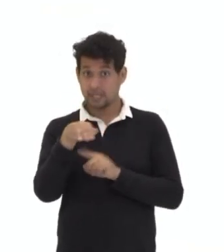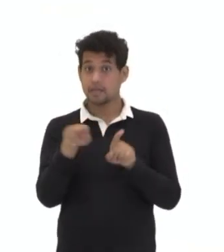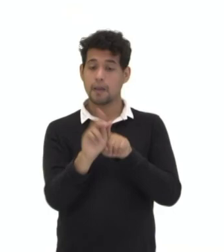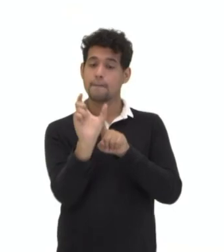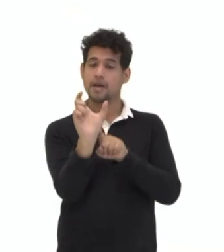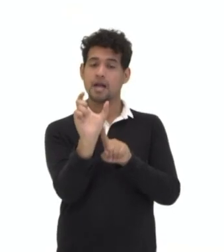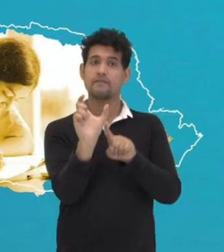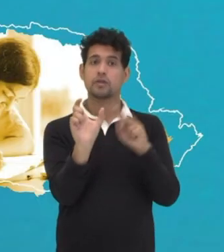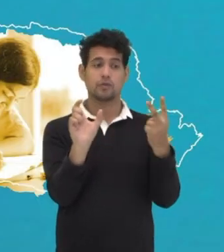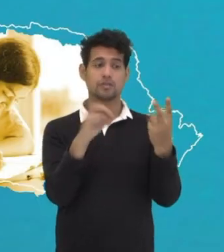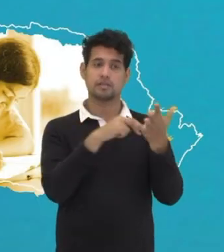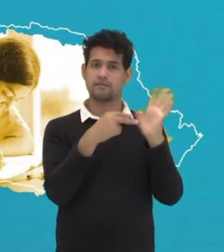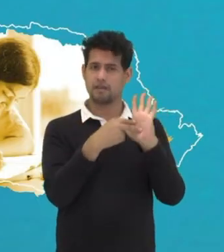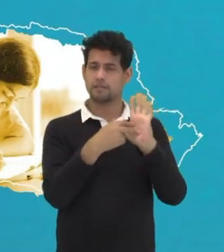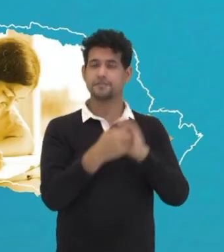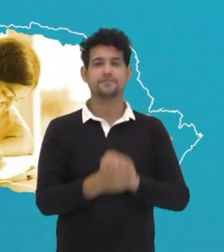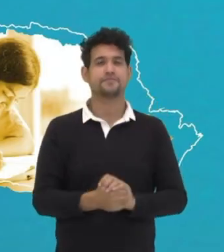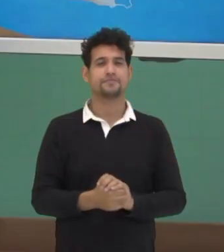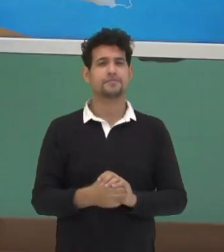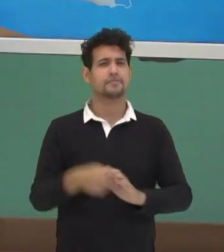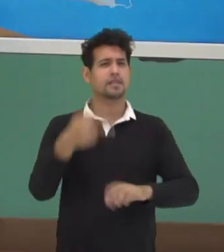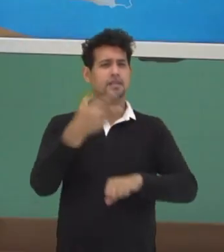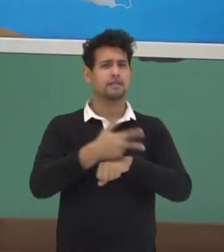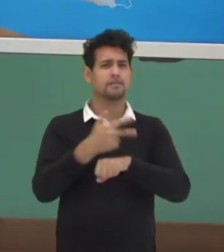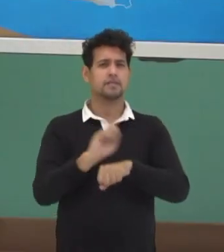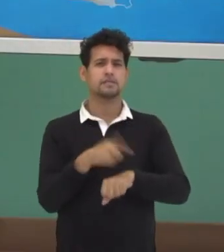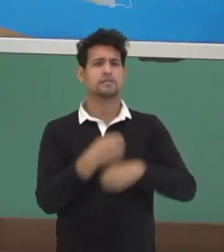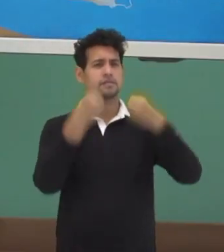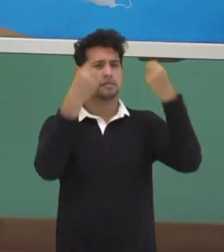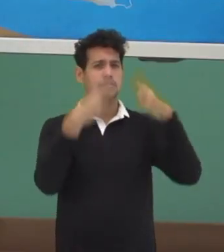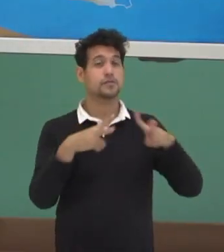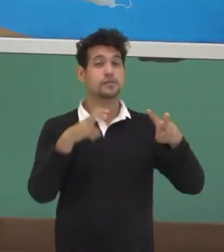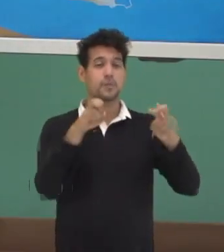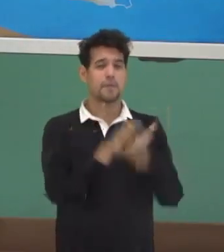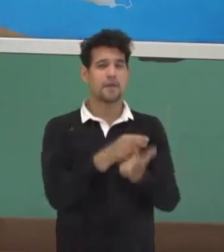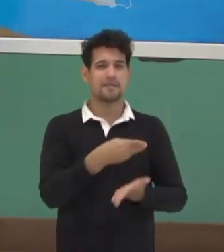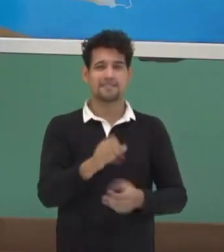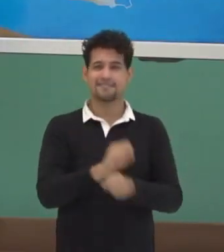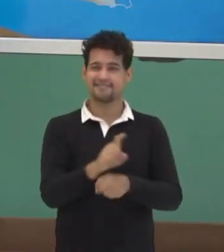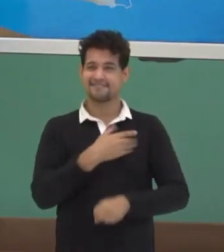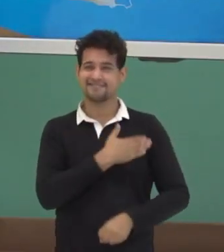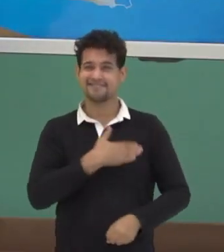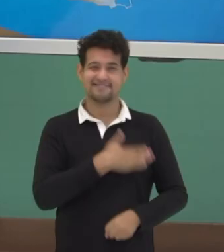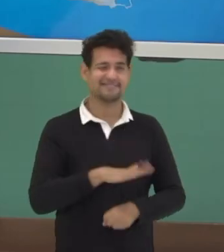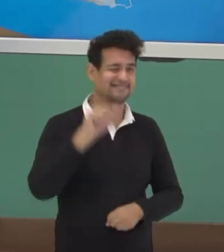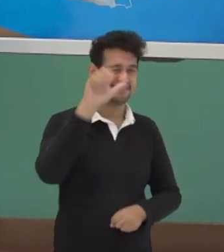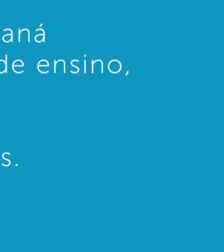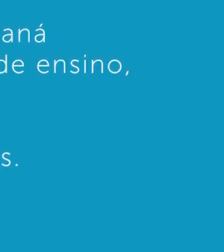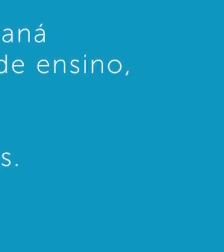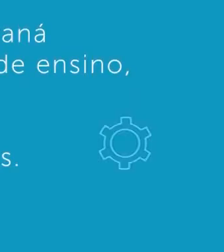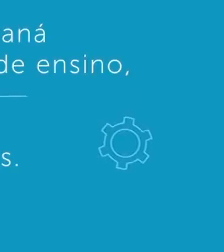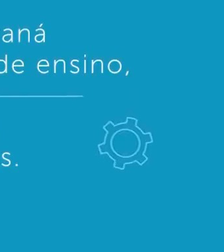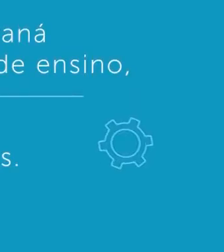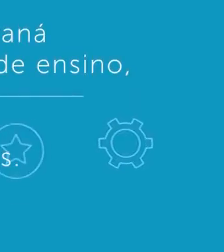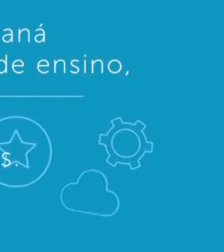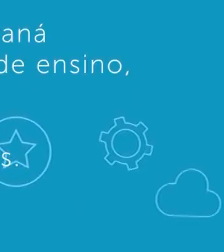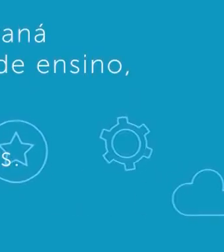panfletos. Neste vídeo falamos sobre panfletos. Espero que vocês tenham gostado e até breve.